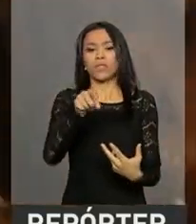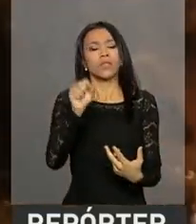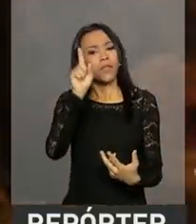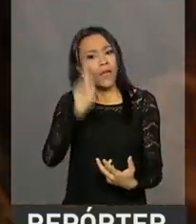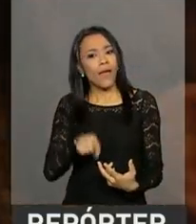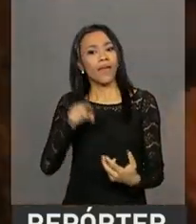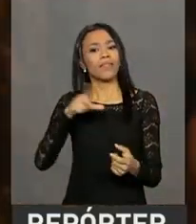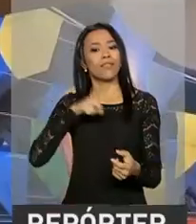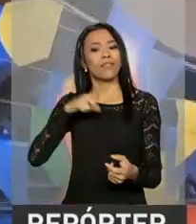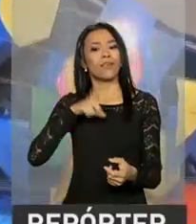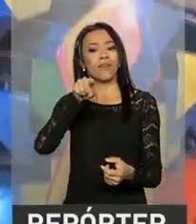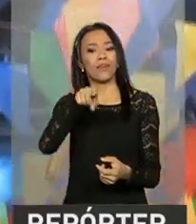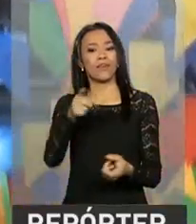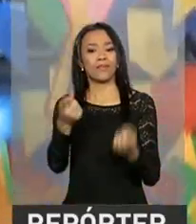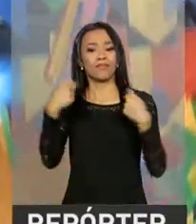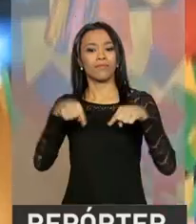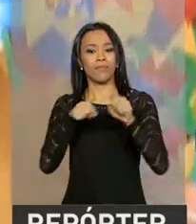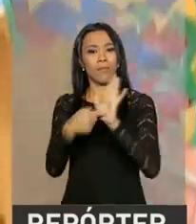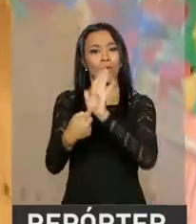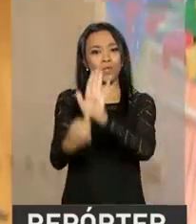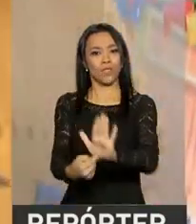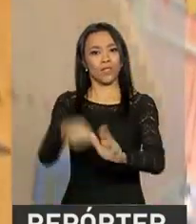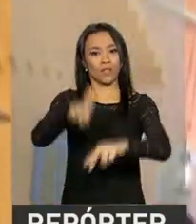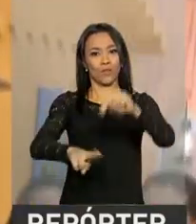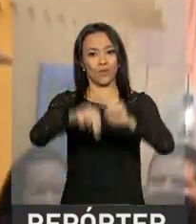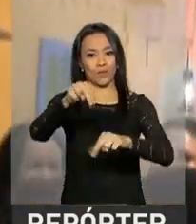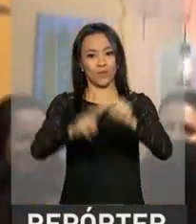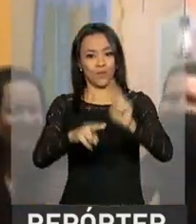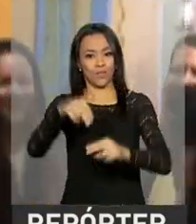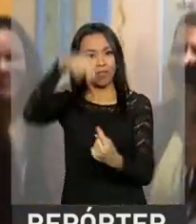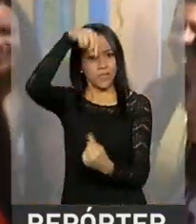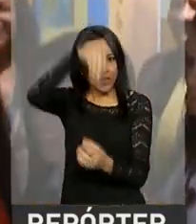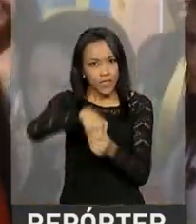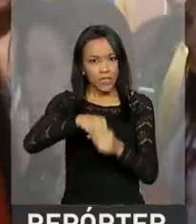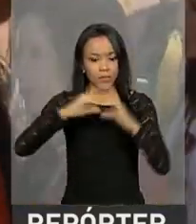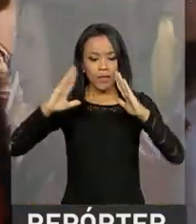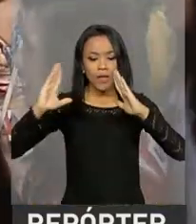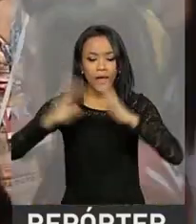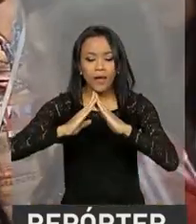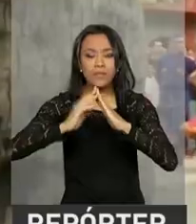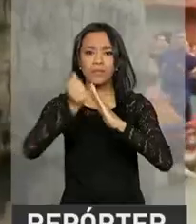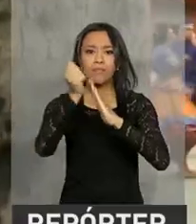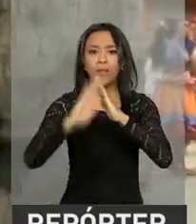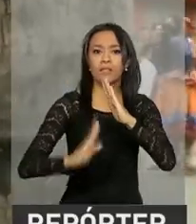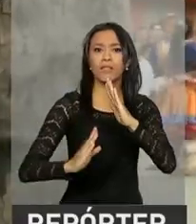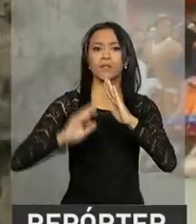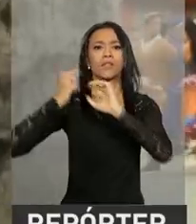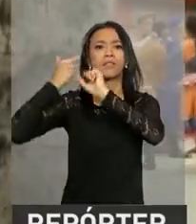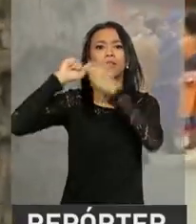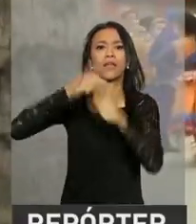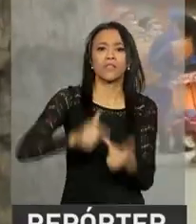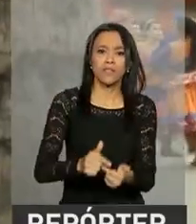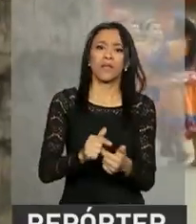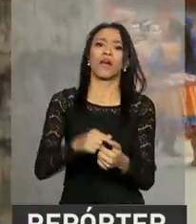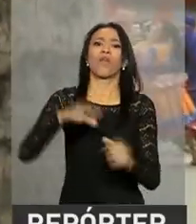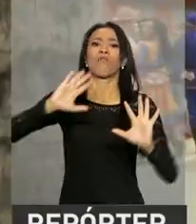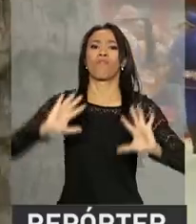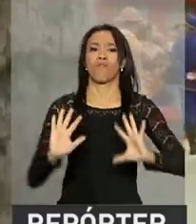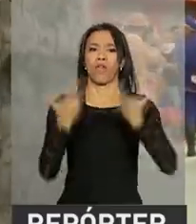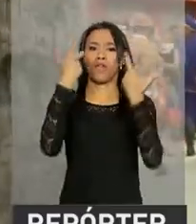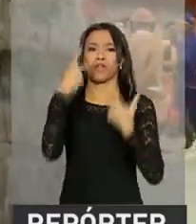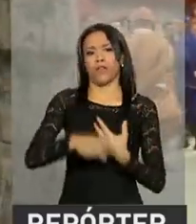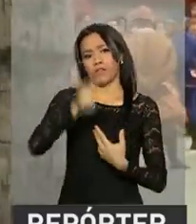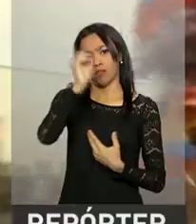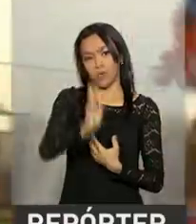inclui até um coreto, a Mostra Brasil Junino recriou na Casa Brasil o ambiente das tradicionais festas brasileiras.